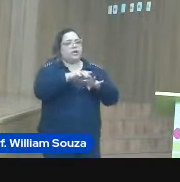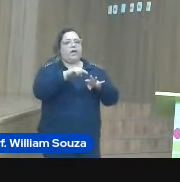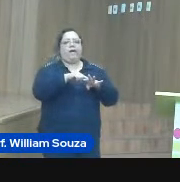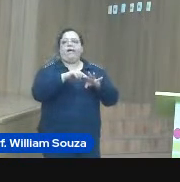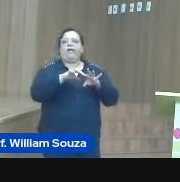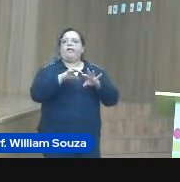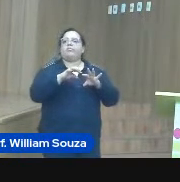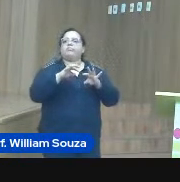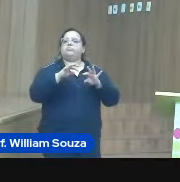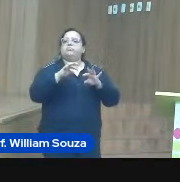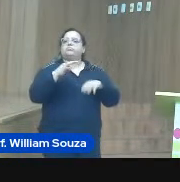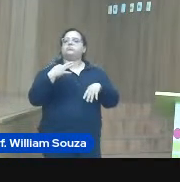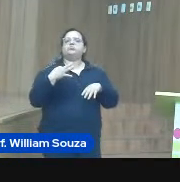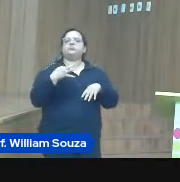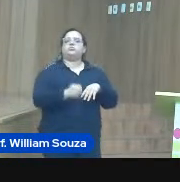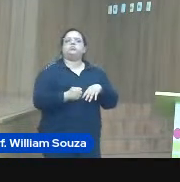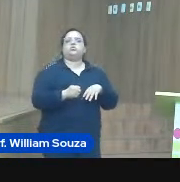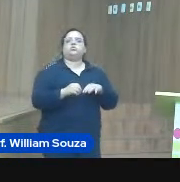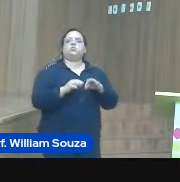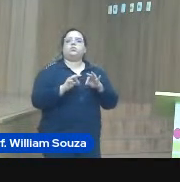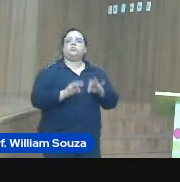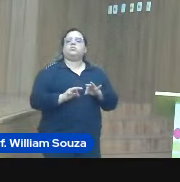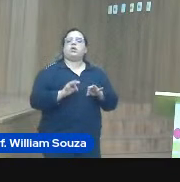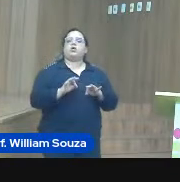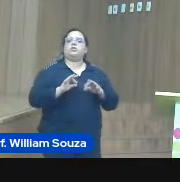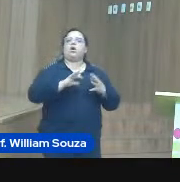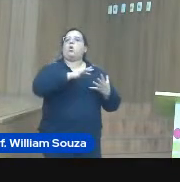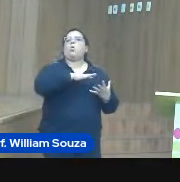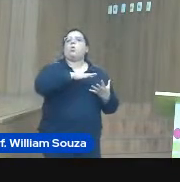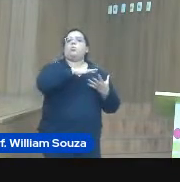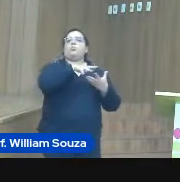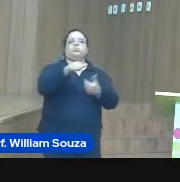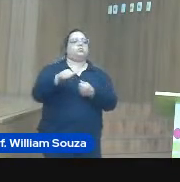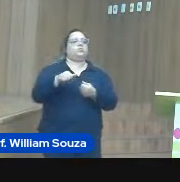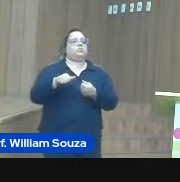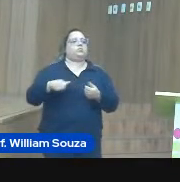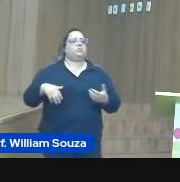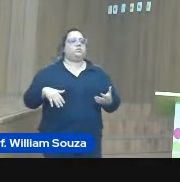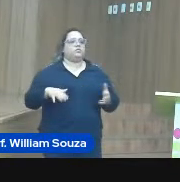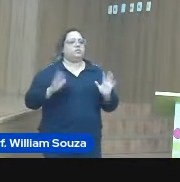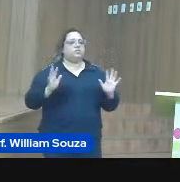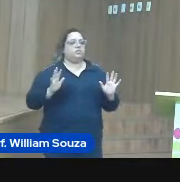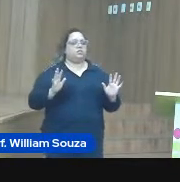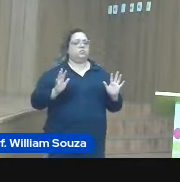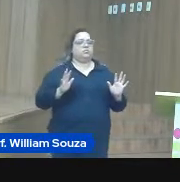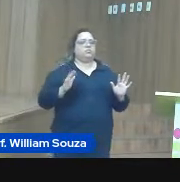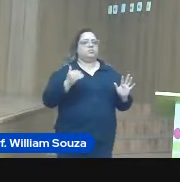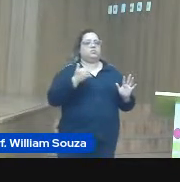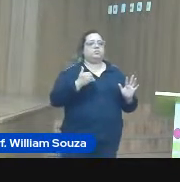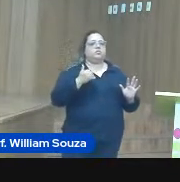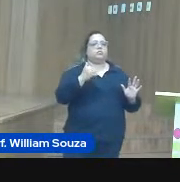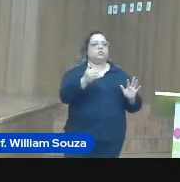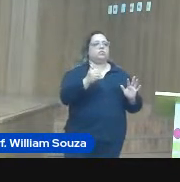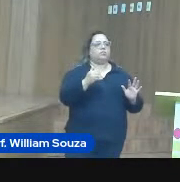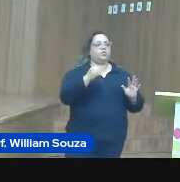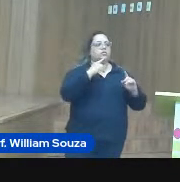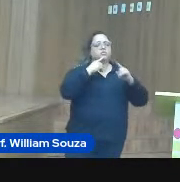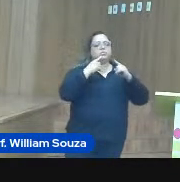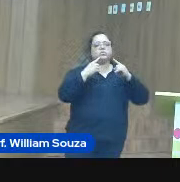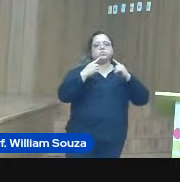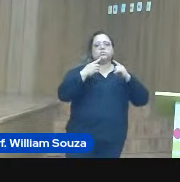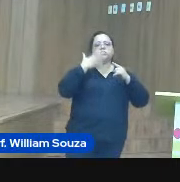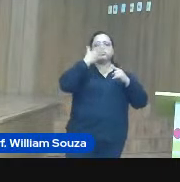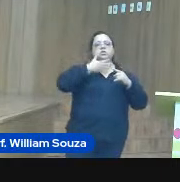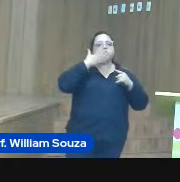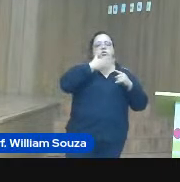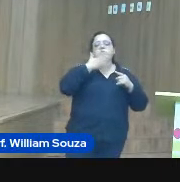não apenas absoluto, ele é universal. Então começa um discurso de que a matemática,